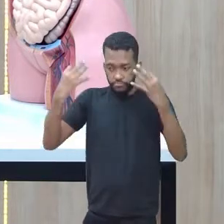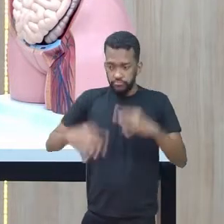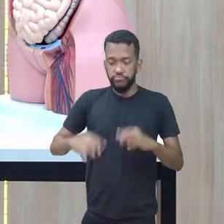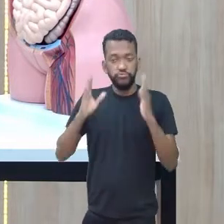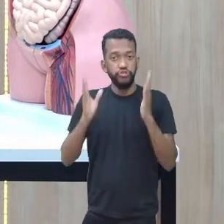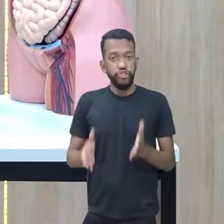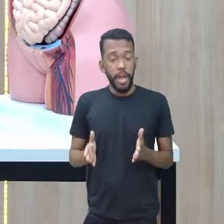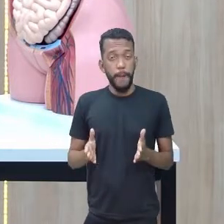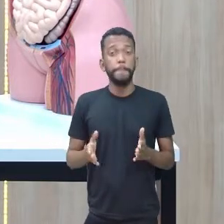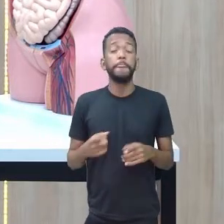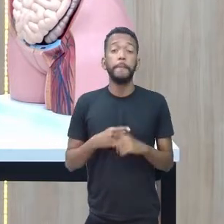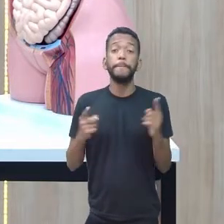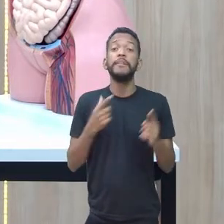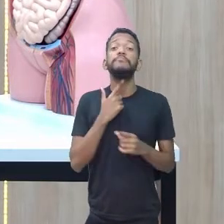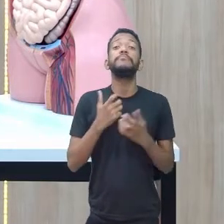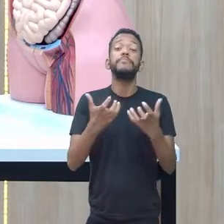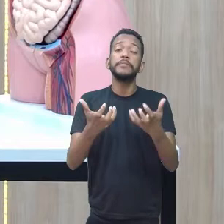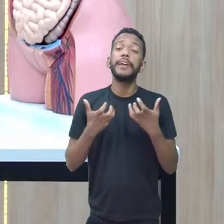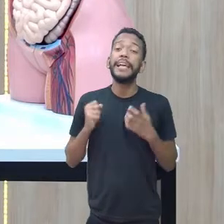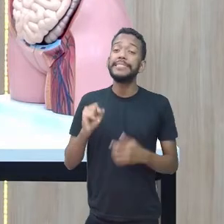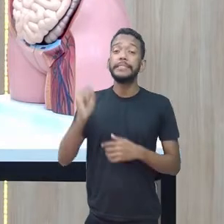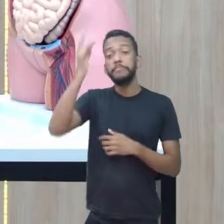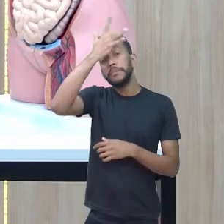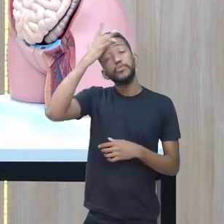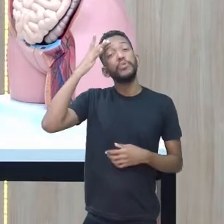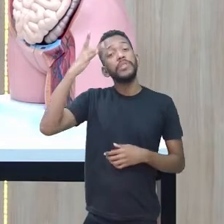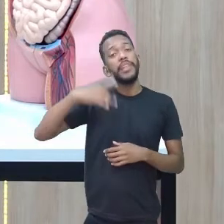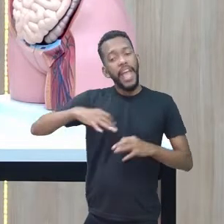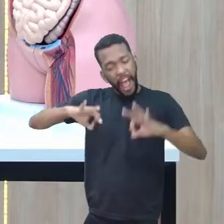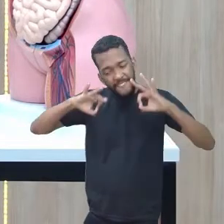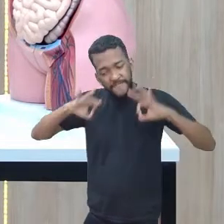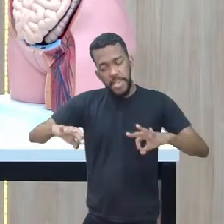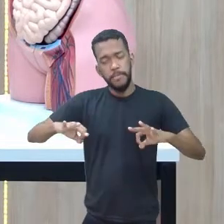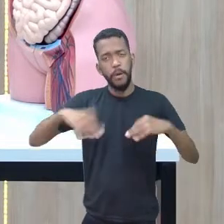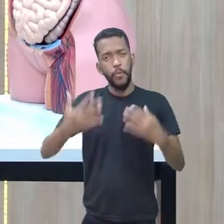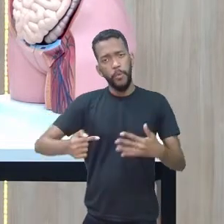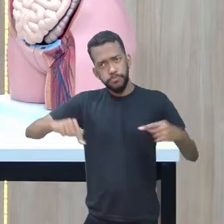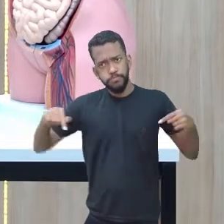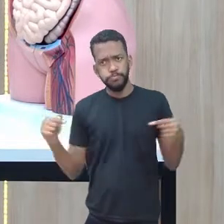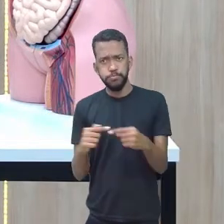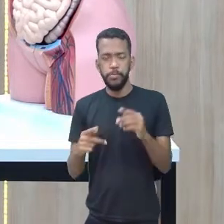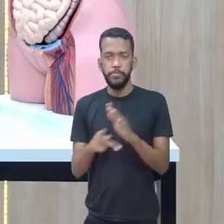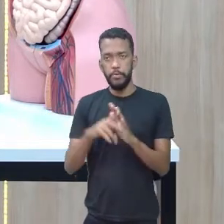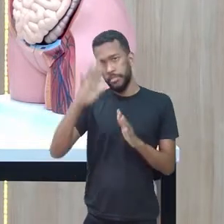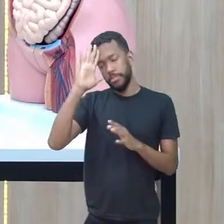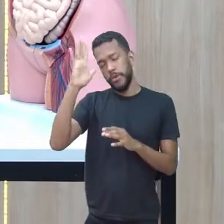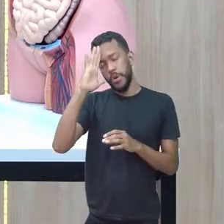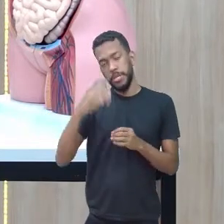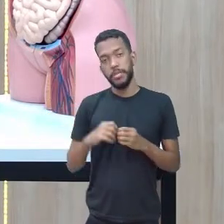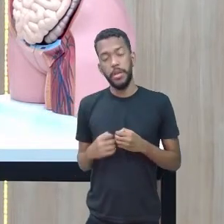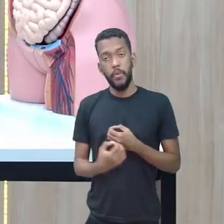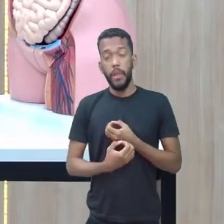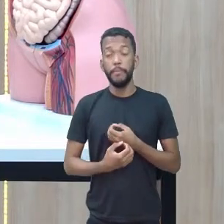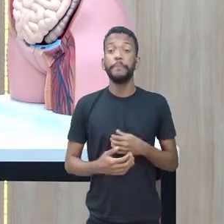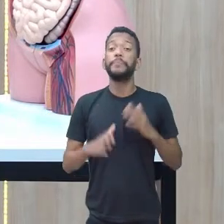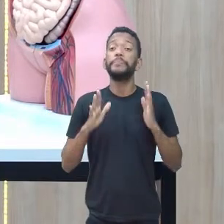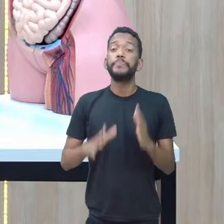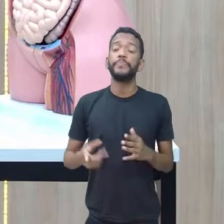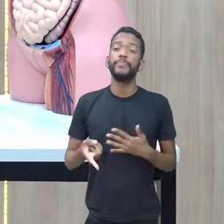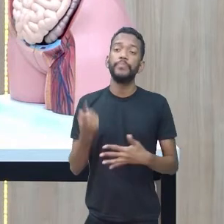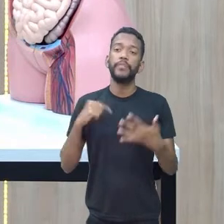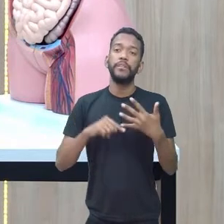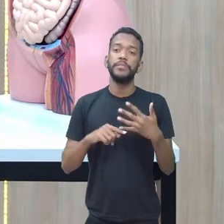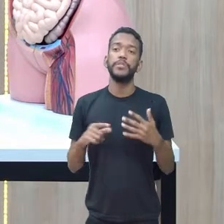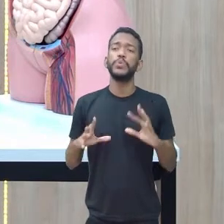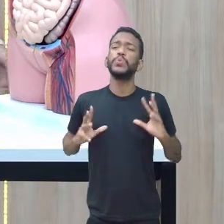a que afirma a teoria celular. A gente quer saber que postulado é esse, que ideia central é essa. E a letra E diz que